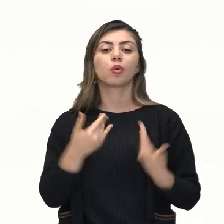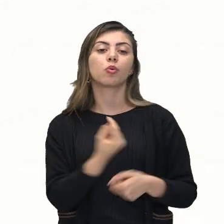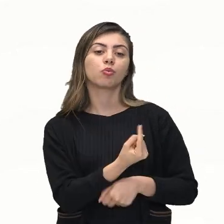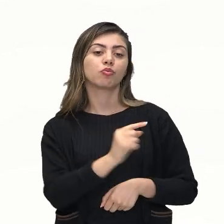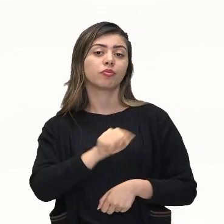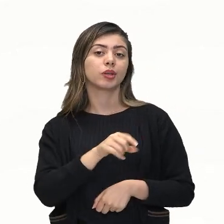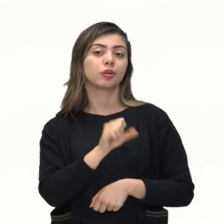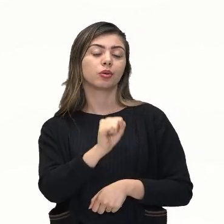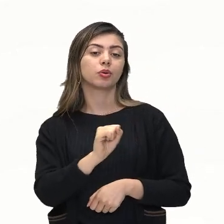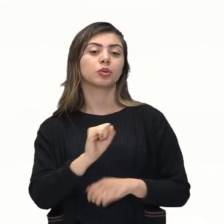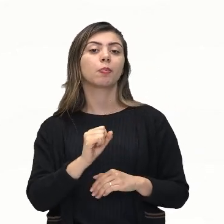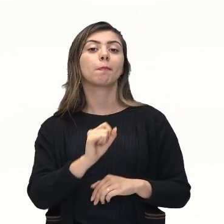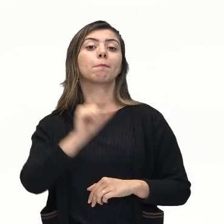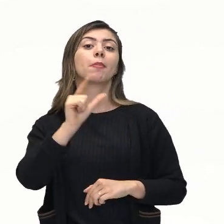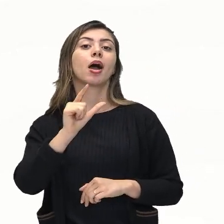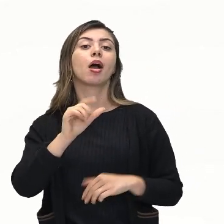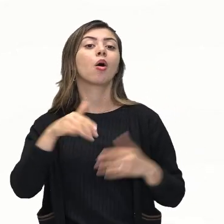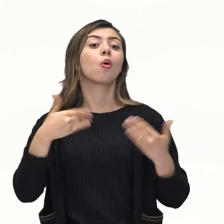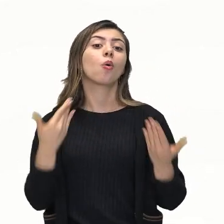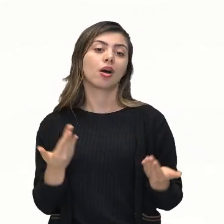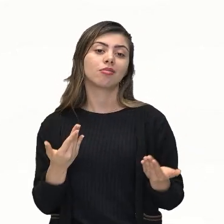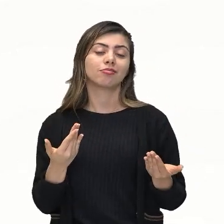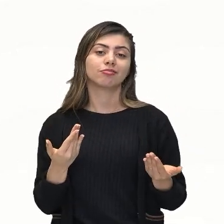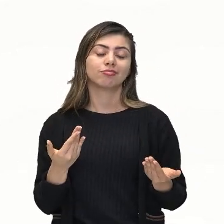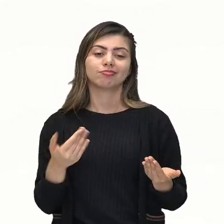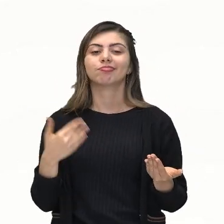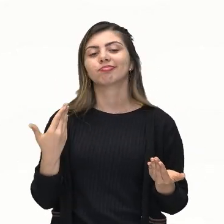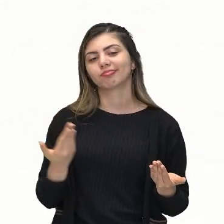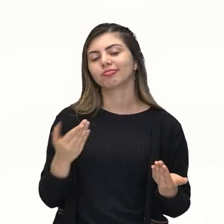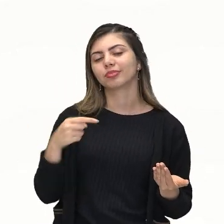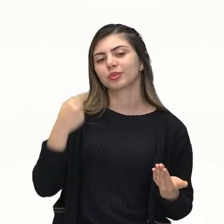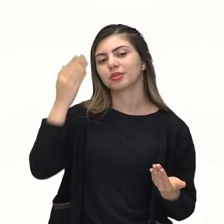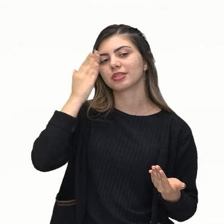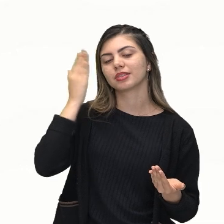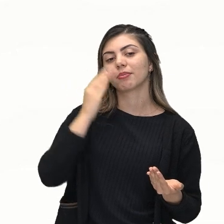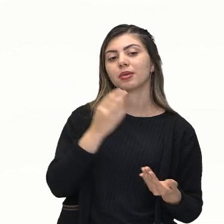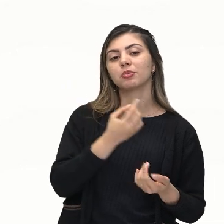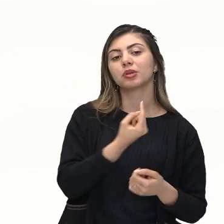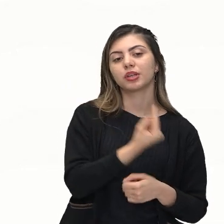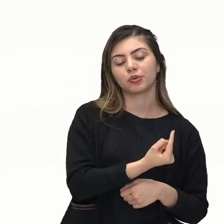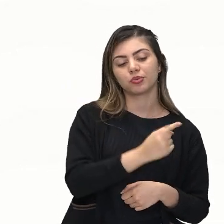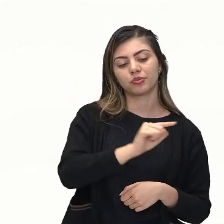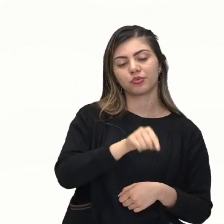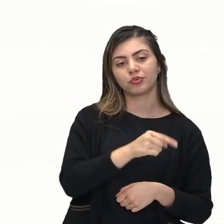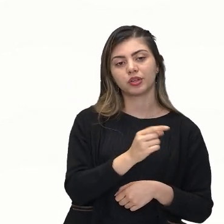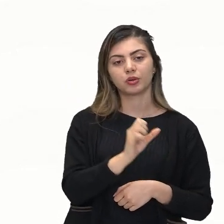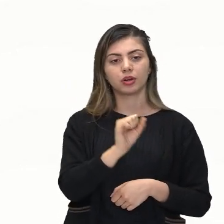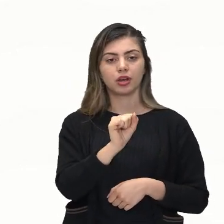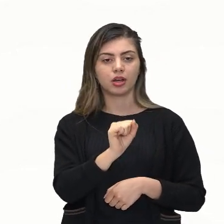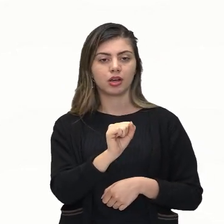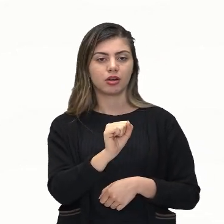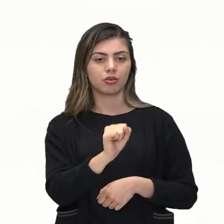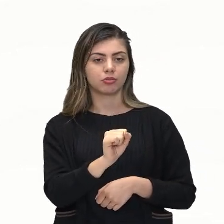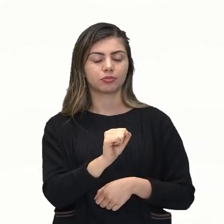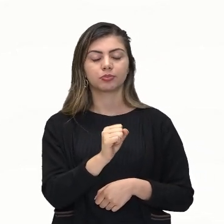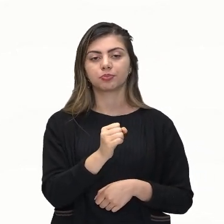1,8? Isso é bem fácil, né? Logicamente que 1,5 é maior do